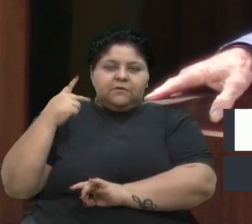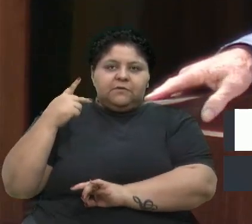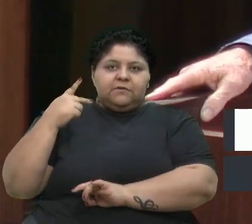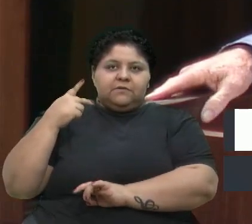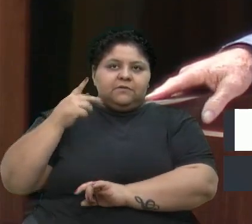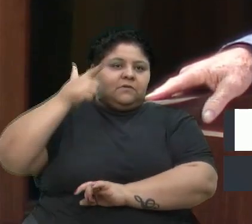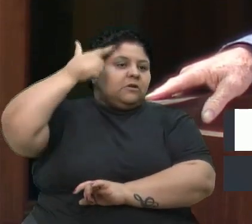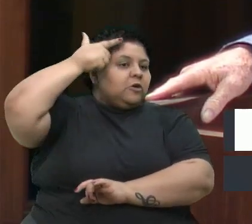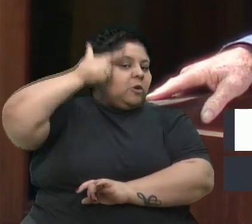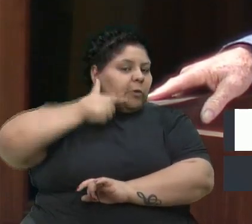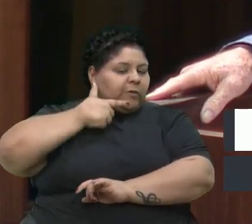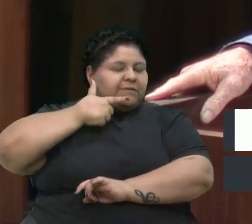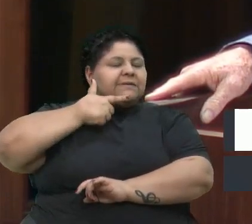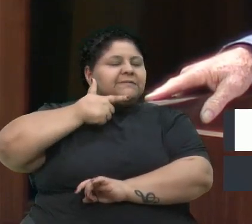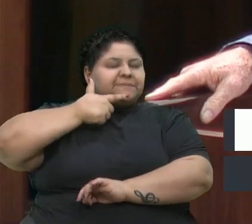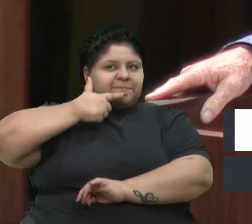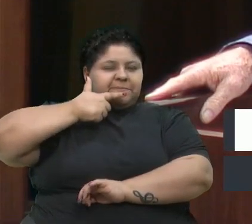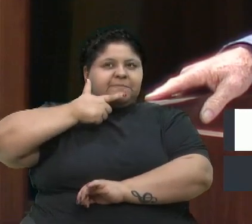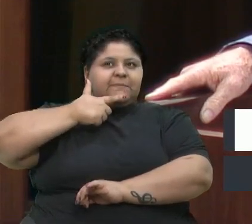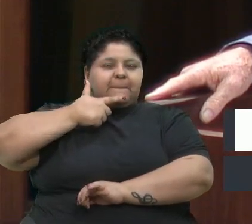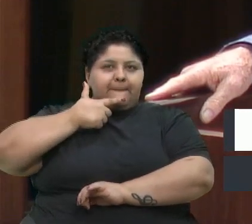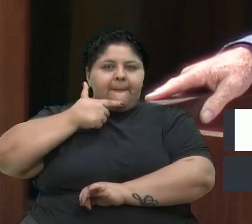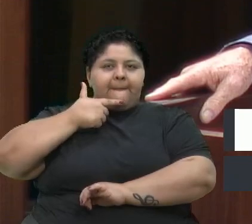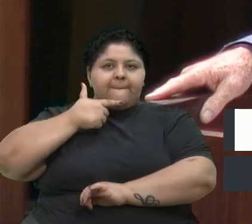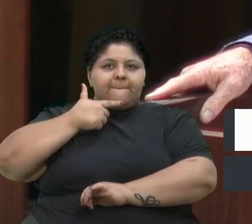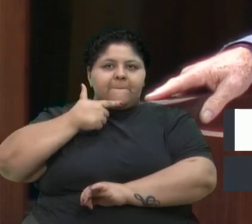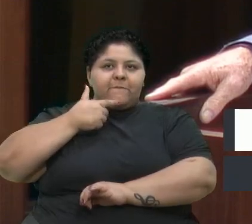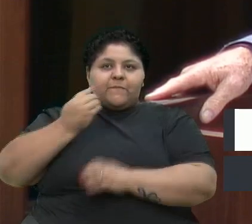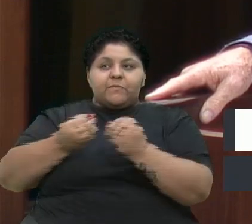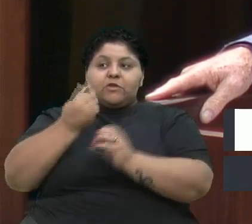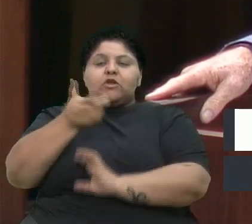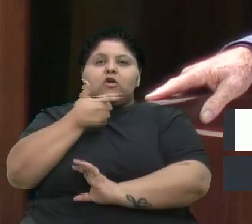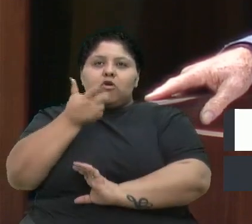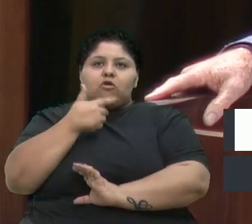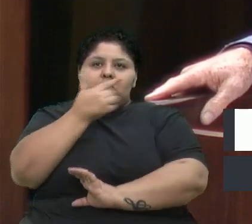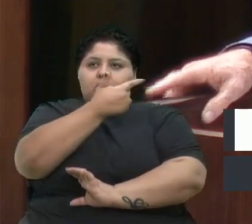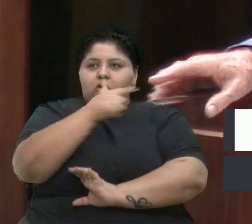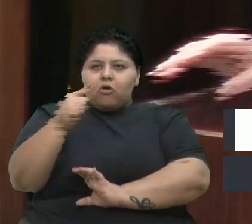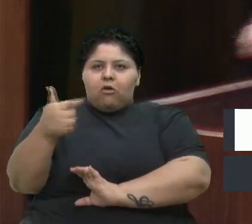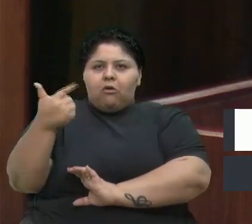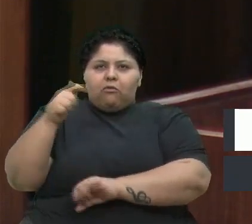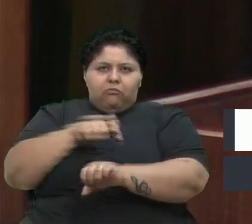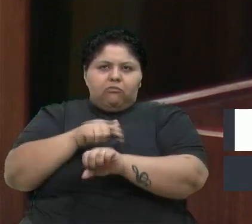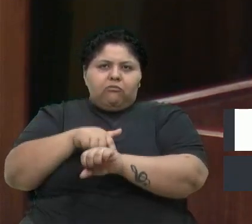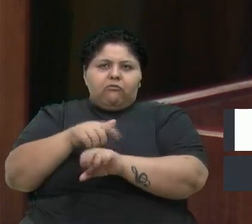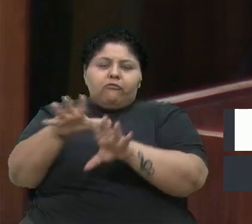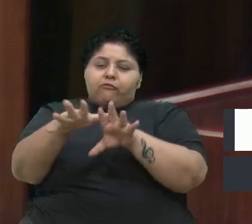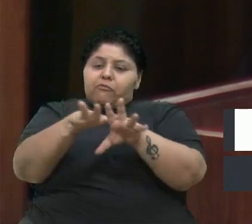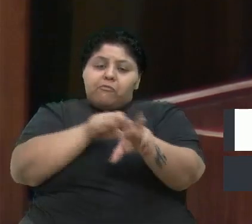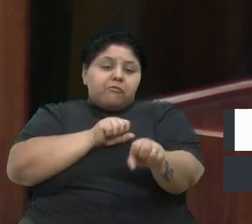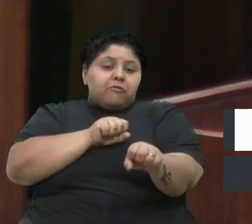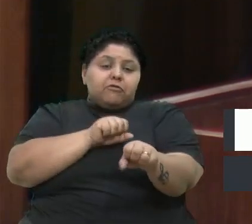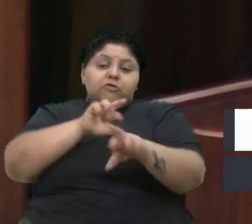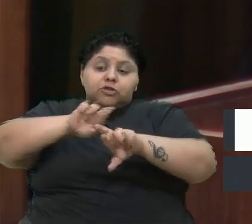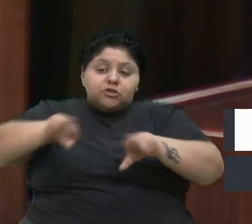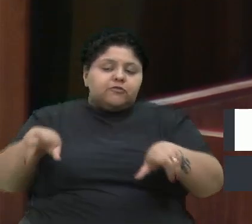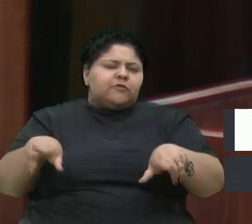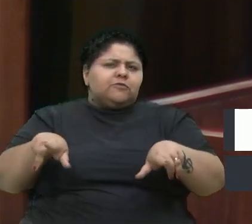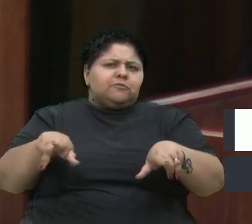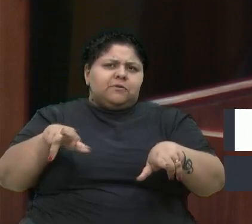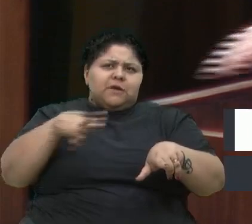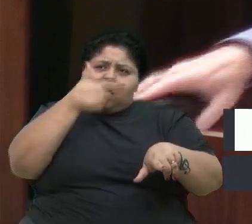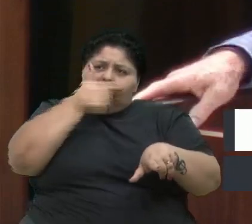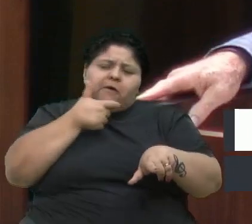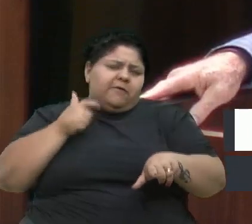Lucas Carenhato, e, como disse em outro momento, foi uma formatura diferente, parece,